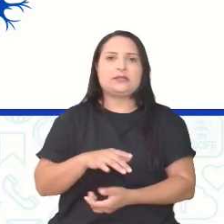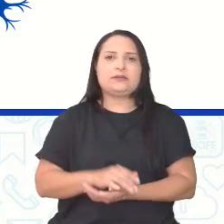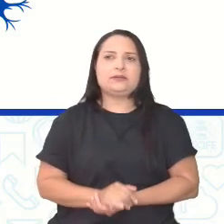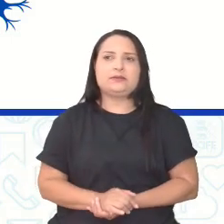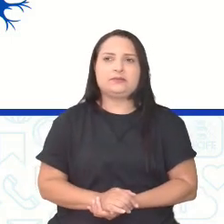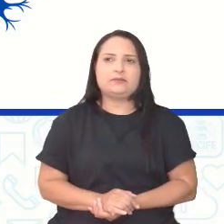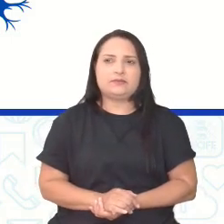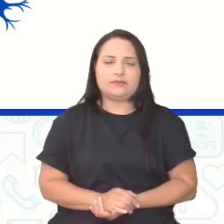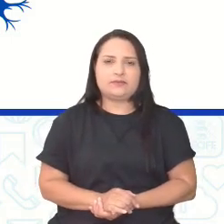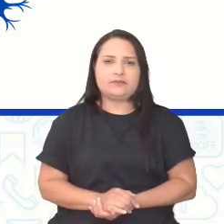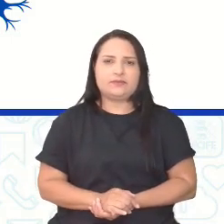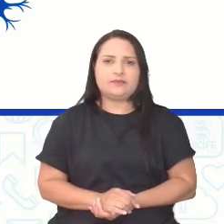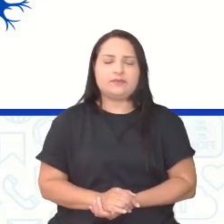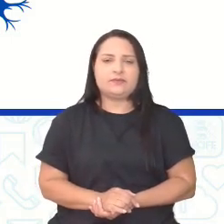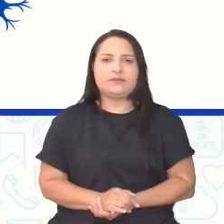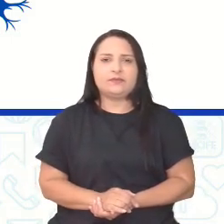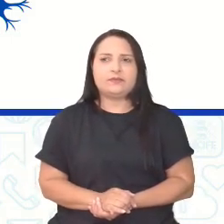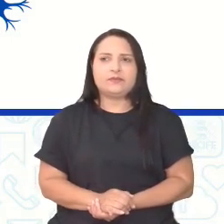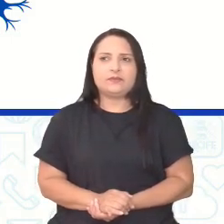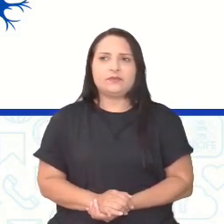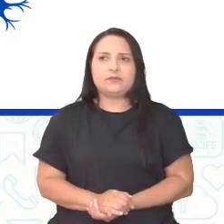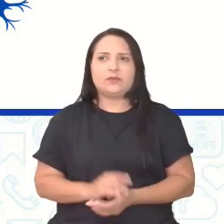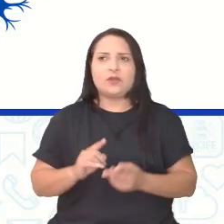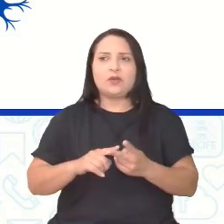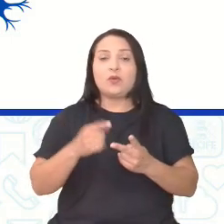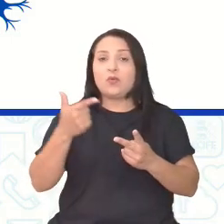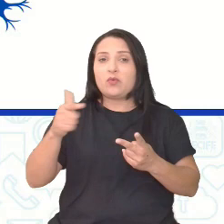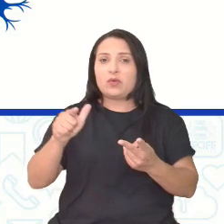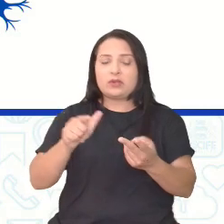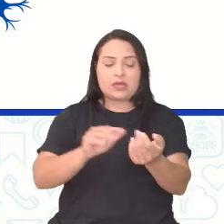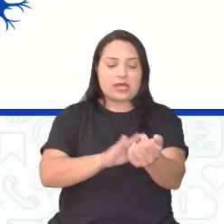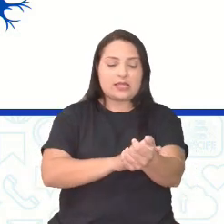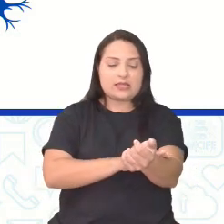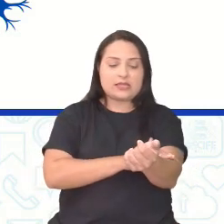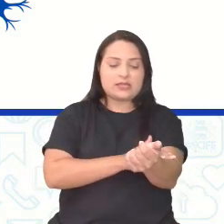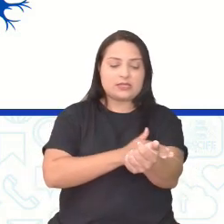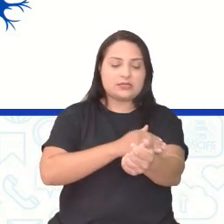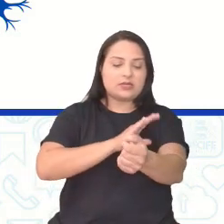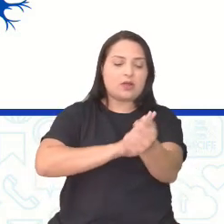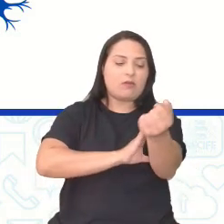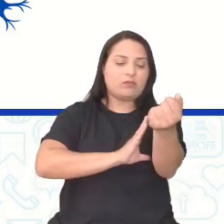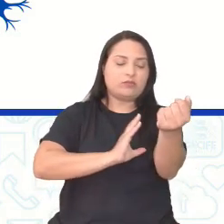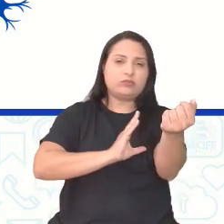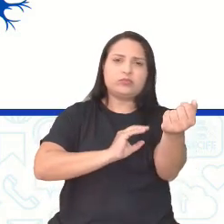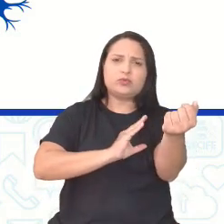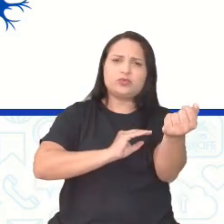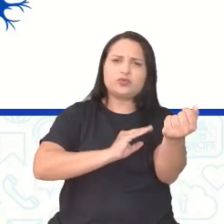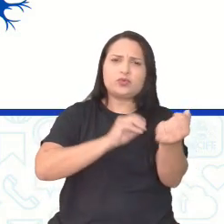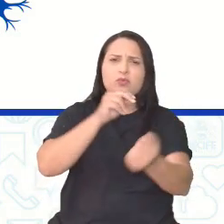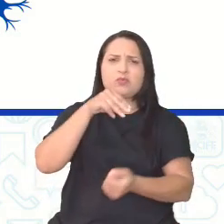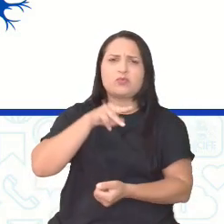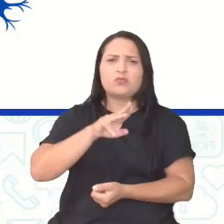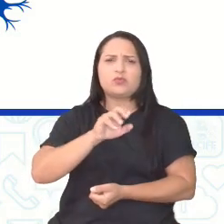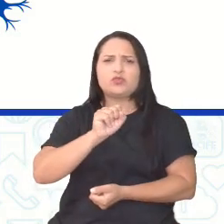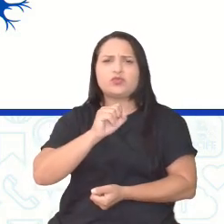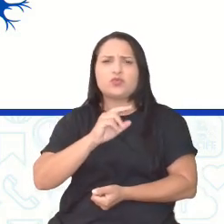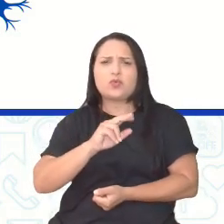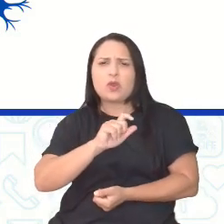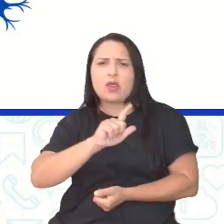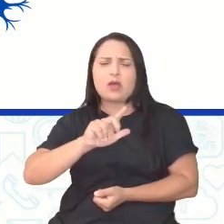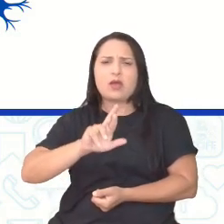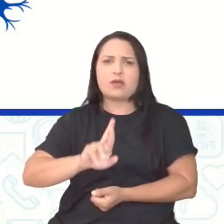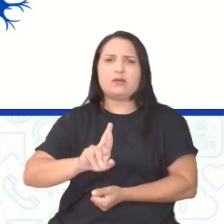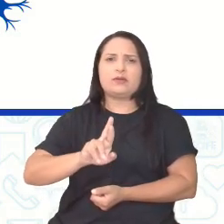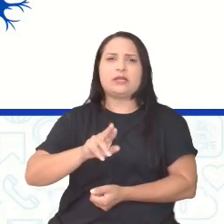esse tecido, ele vai ajudar. O outro é o tecido muscular, né? O que eu tenho no tecido muscular? Ele é responsável